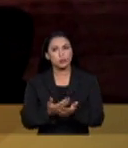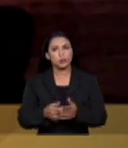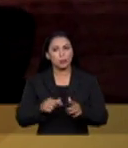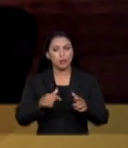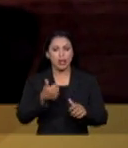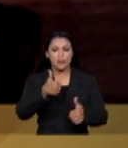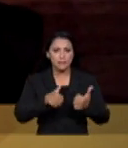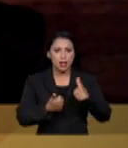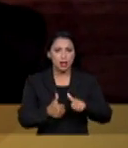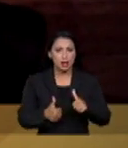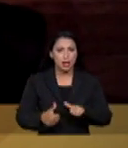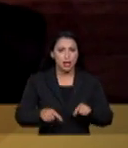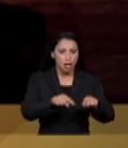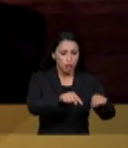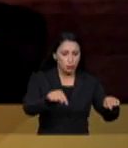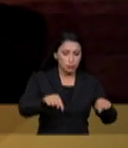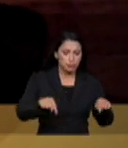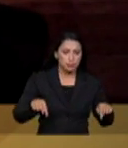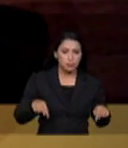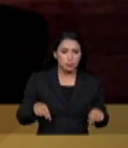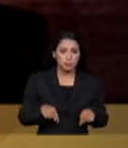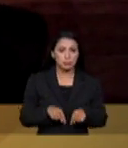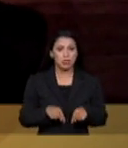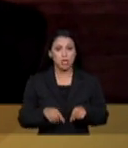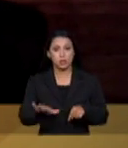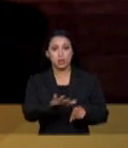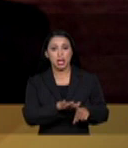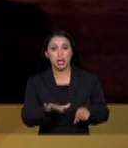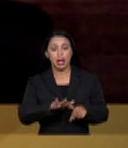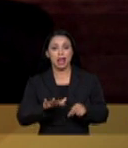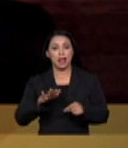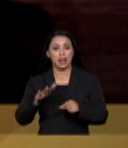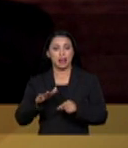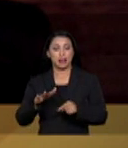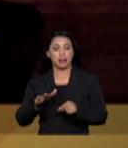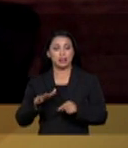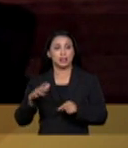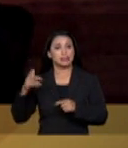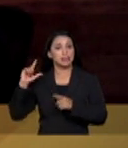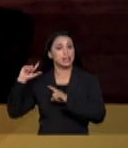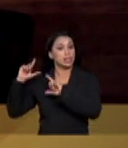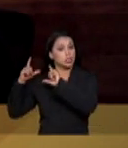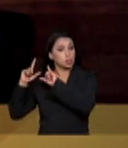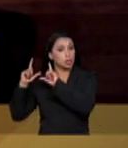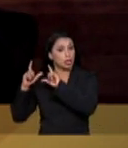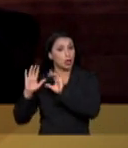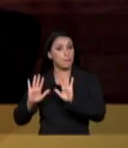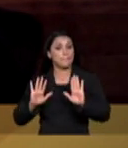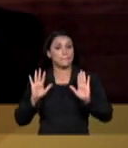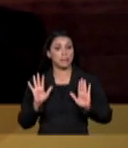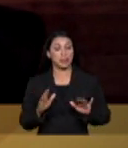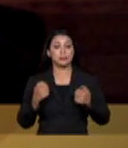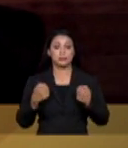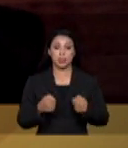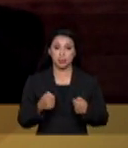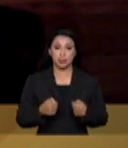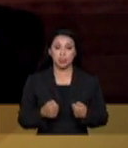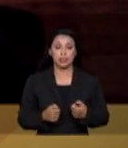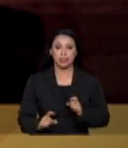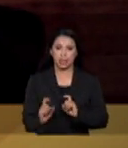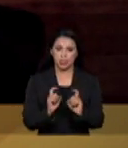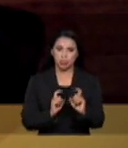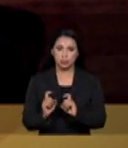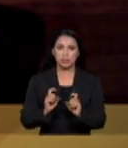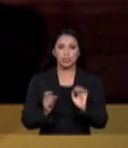dimensionamento da ocupação tradicional Em tais áreas desde que realizado em processo